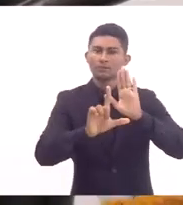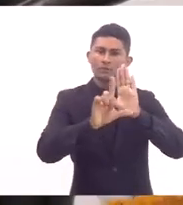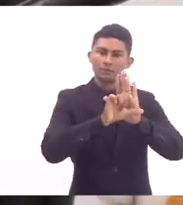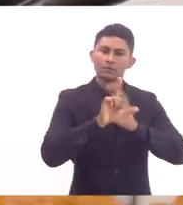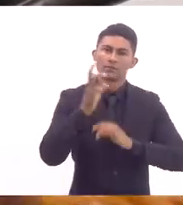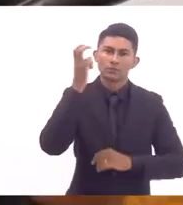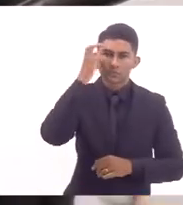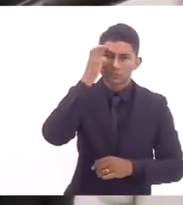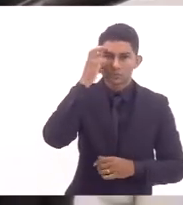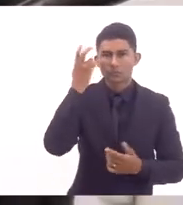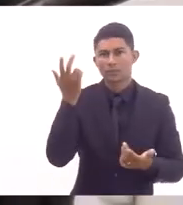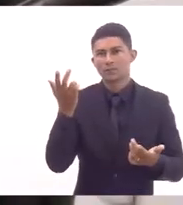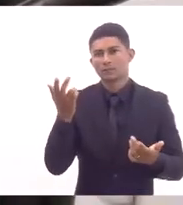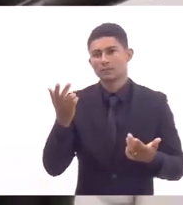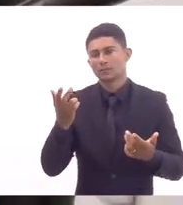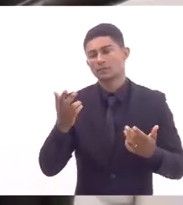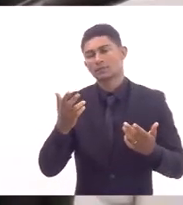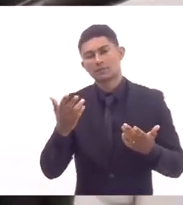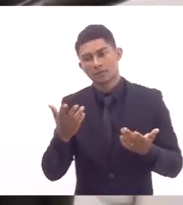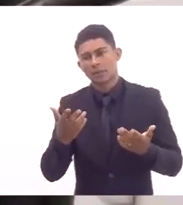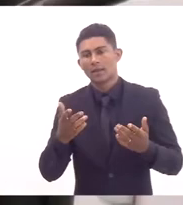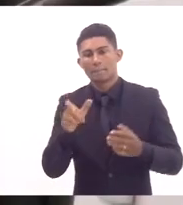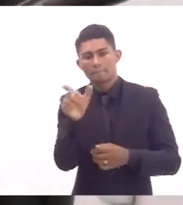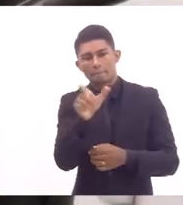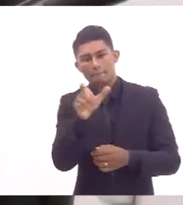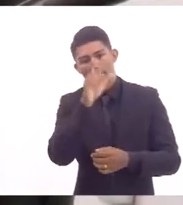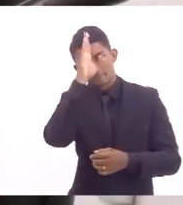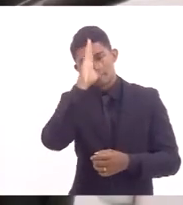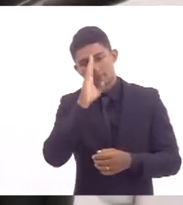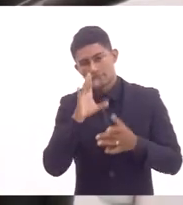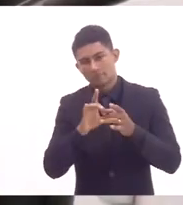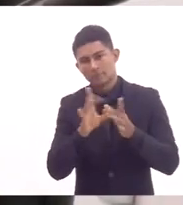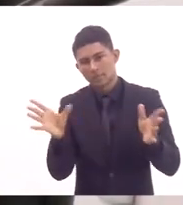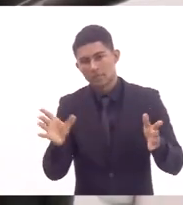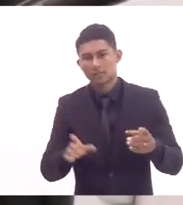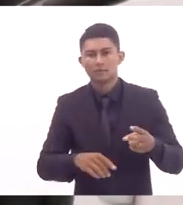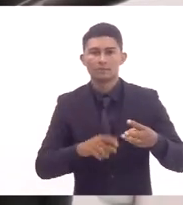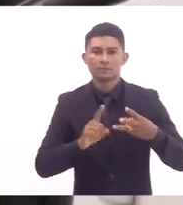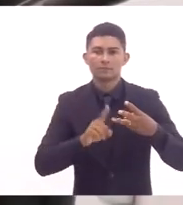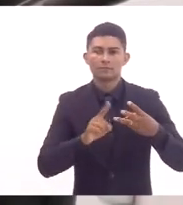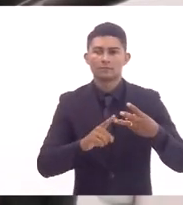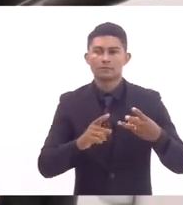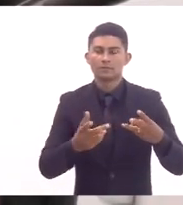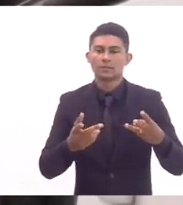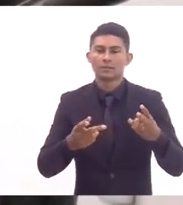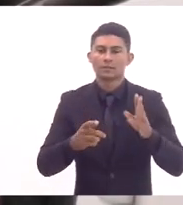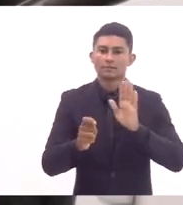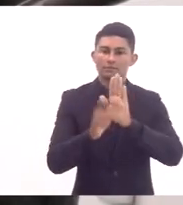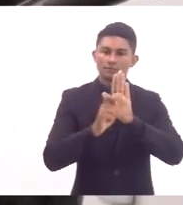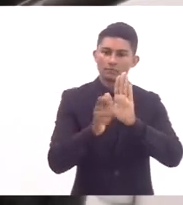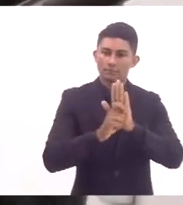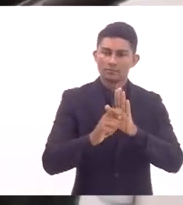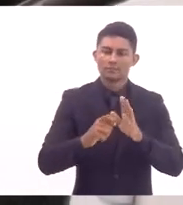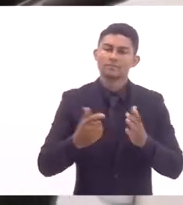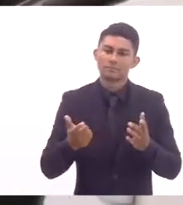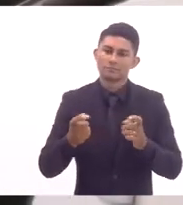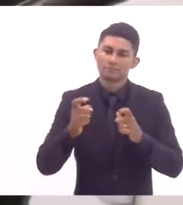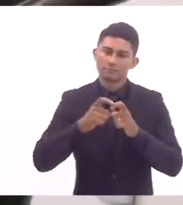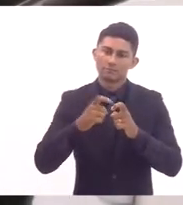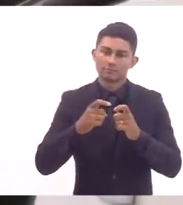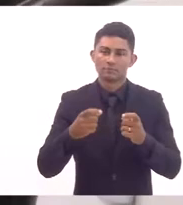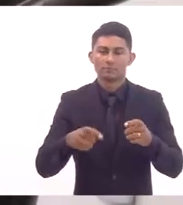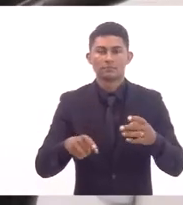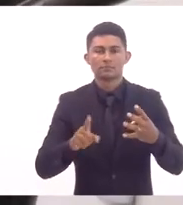Cultura escola sem por taxa Passe Livre cannabis medicinal câmera nos uniformes Aliás a lei